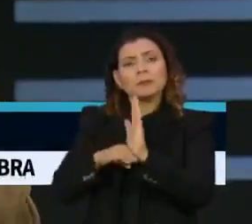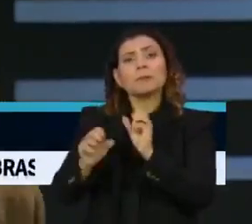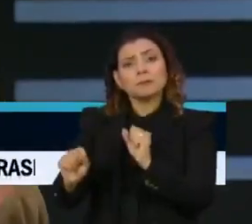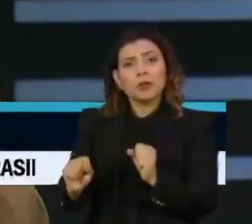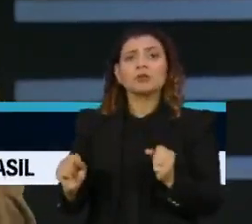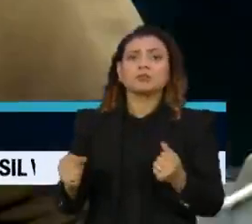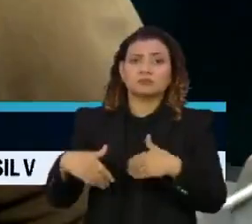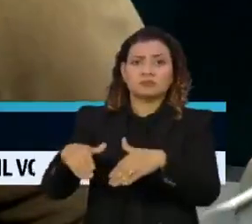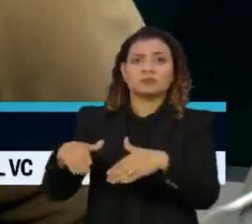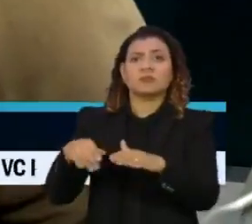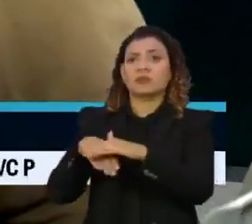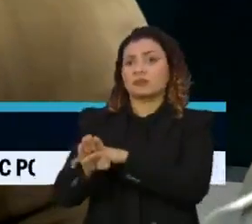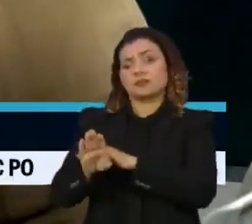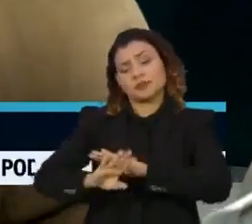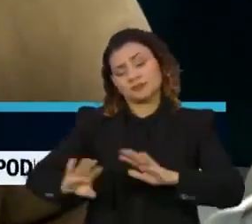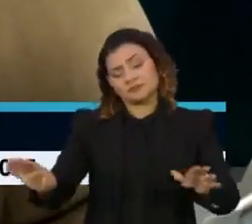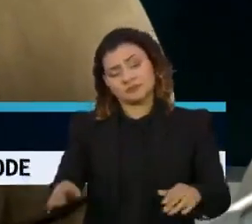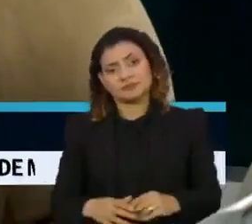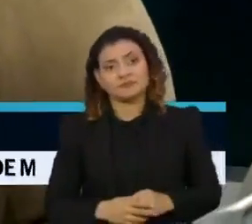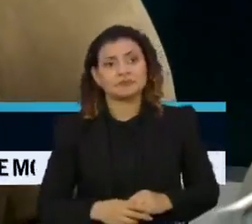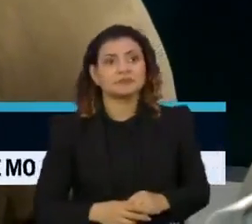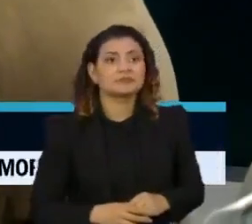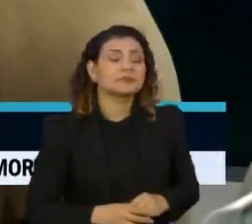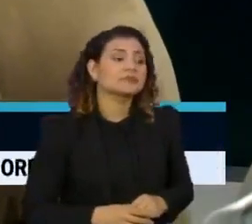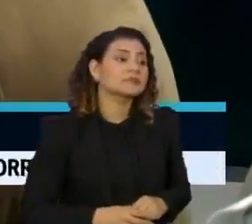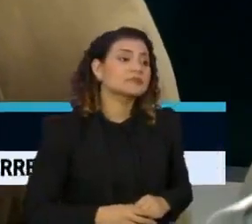Supremo sei lá no Senado que a gente aquilo que qualquer forma com